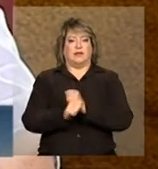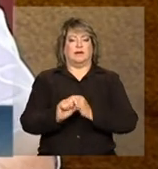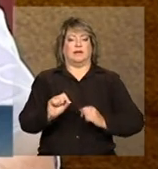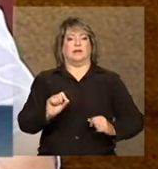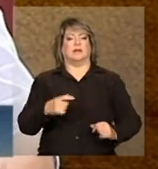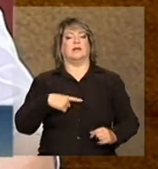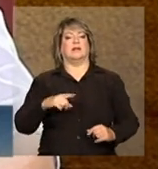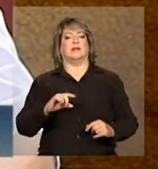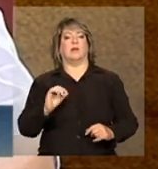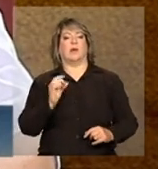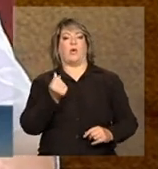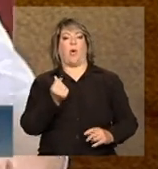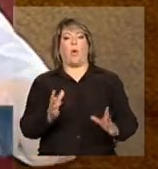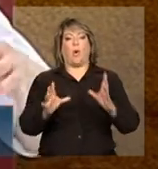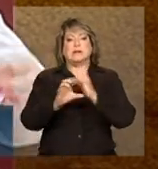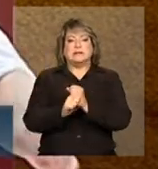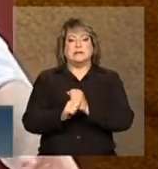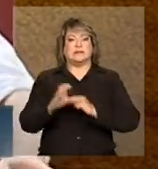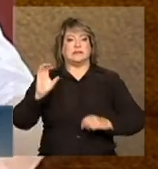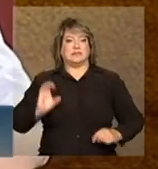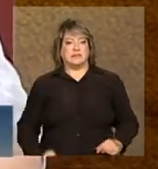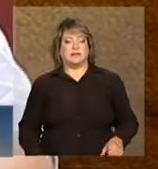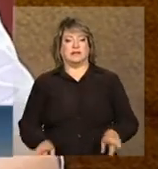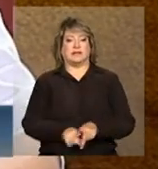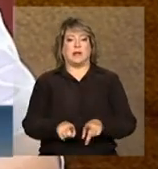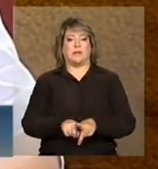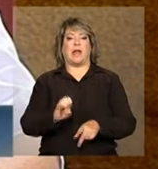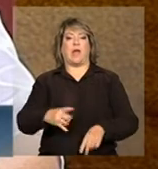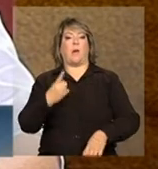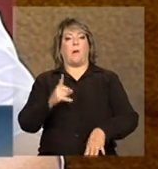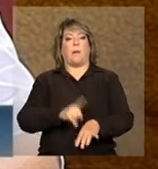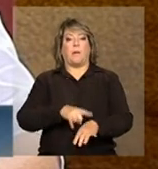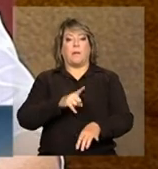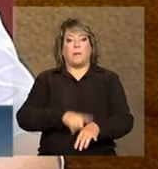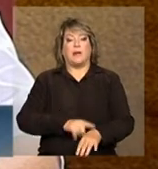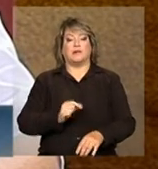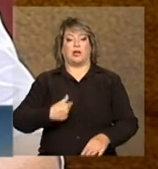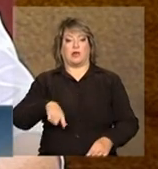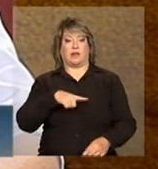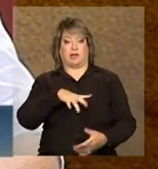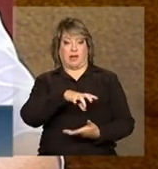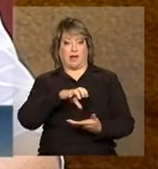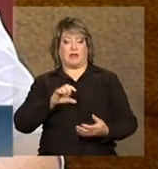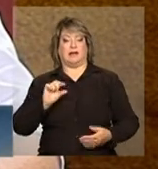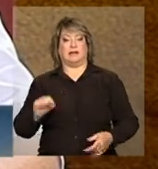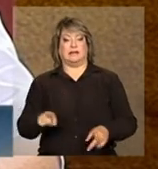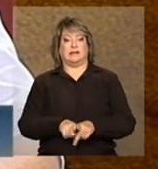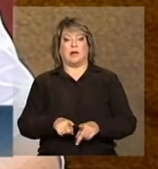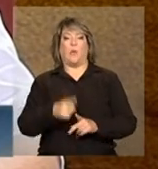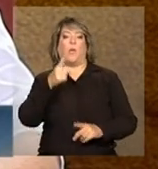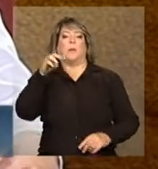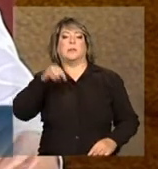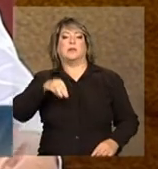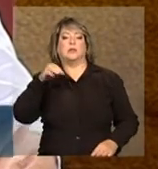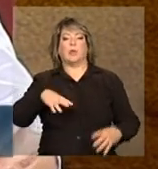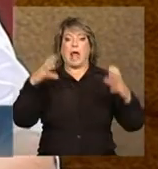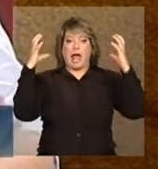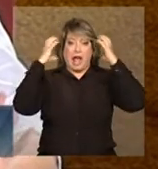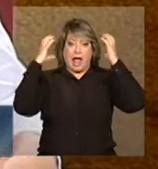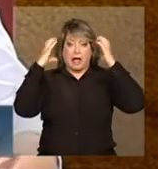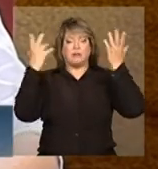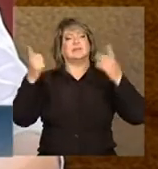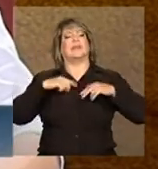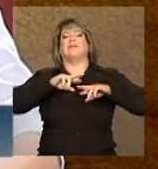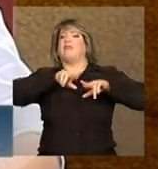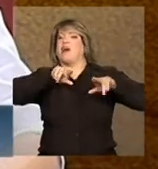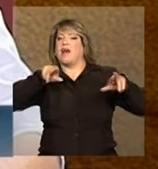o orçamento cidadão, que é o momento que a gente grava também, 1 minuto na rádio, Então, assim, é uma série